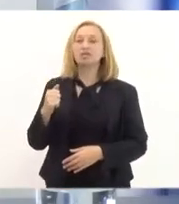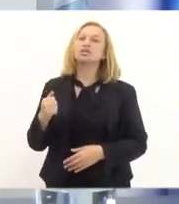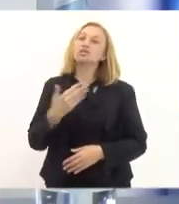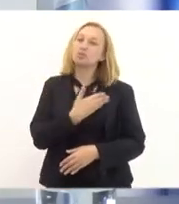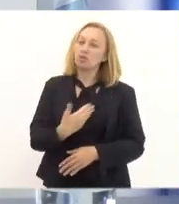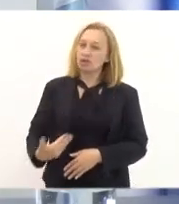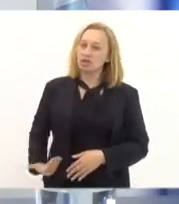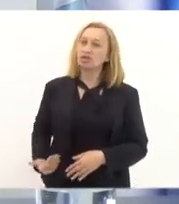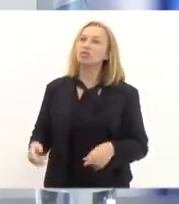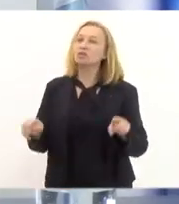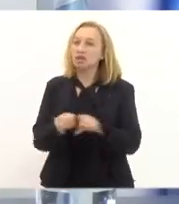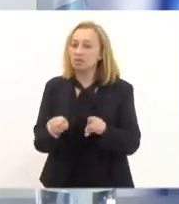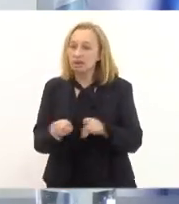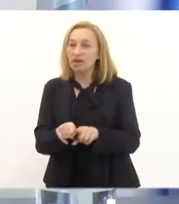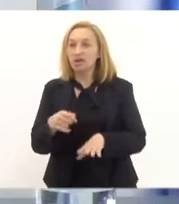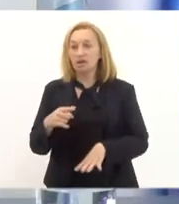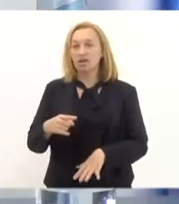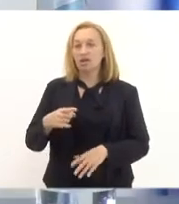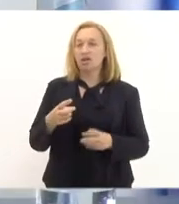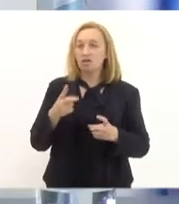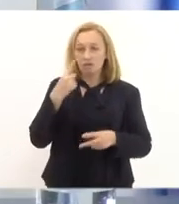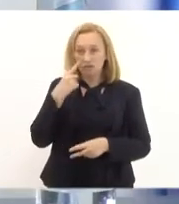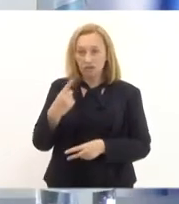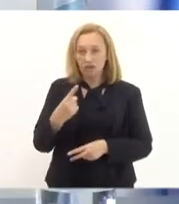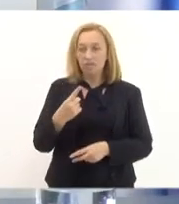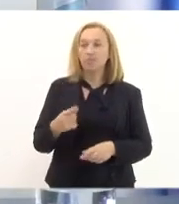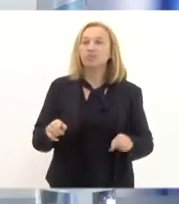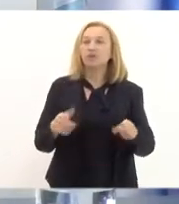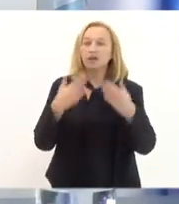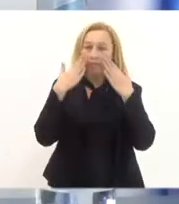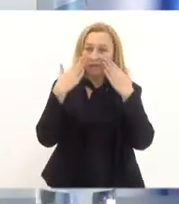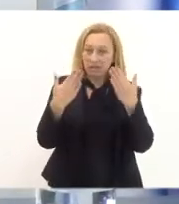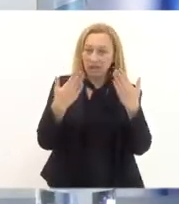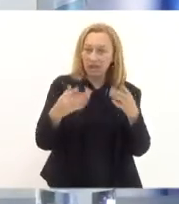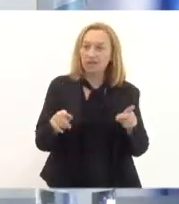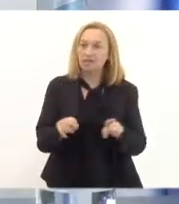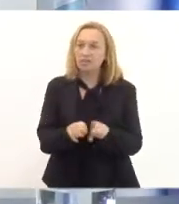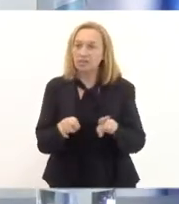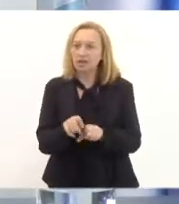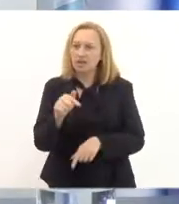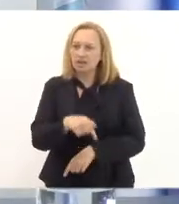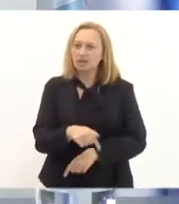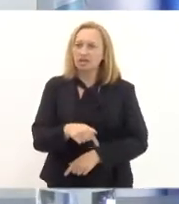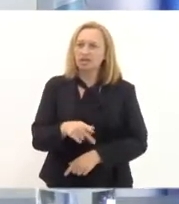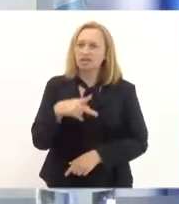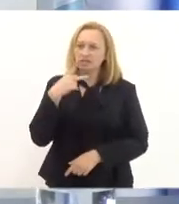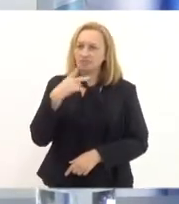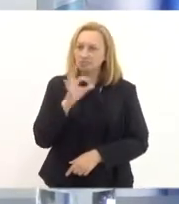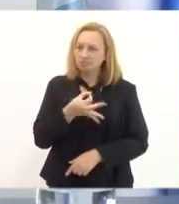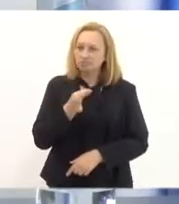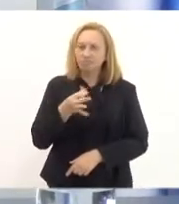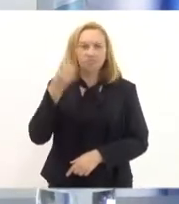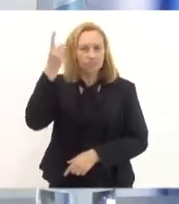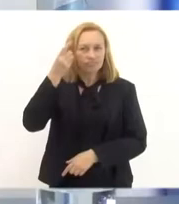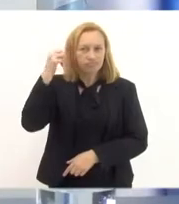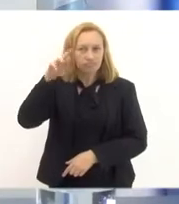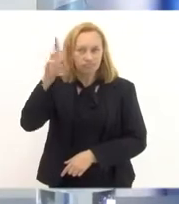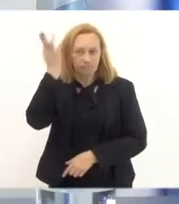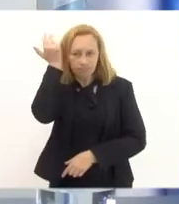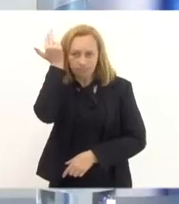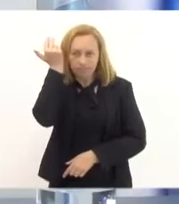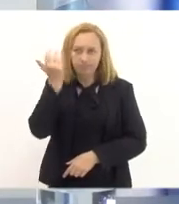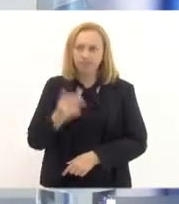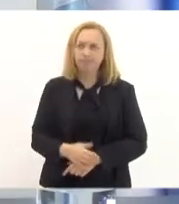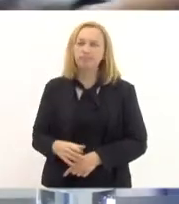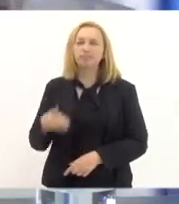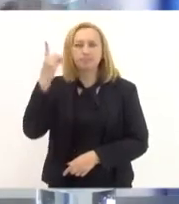passa também pela cabeça do governante Além do mais querido até apresenta aqui uma uma posição Clara Deputado dele eu marco ele e